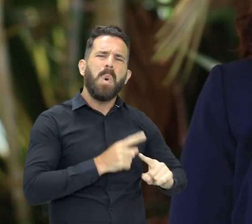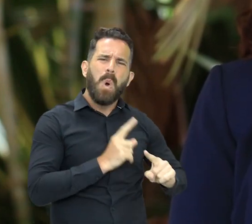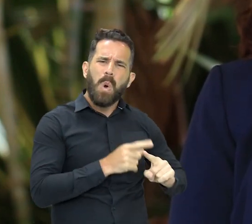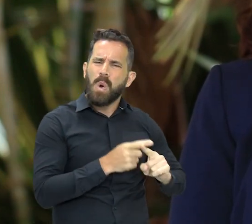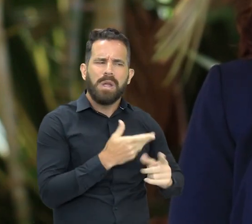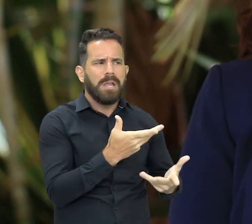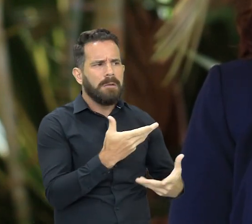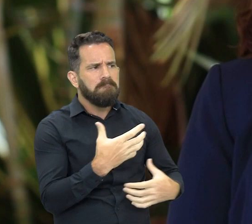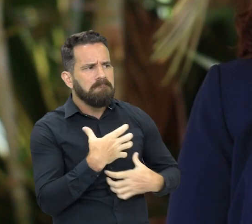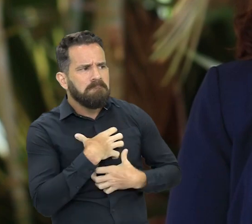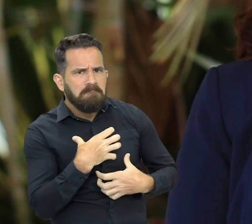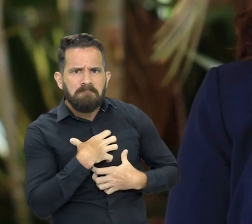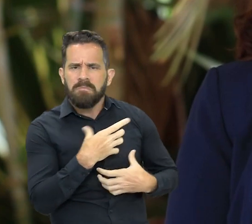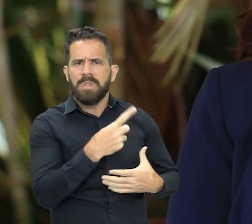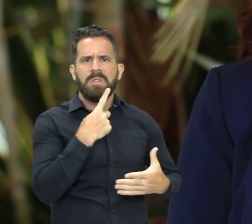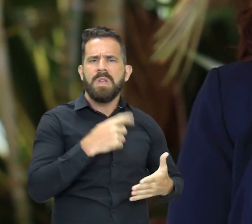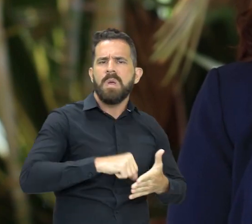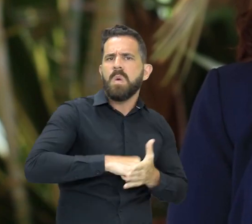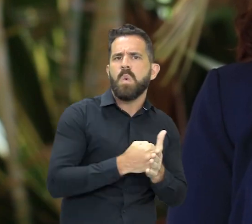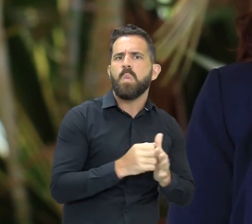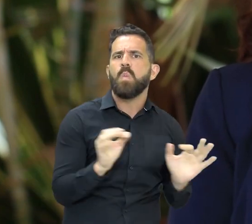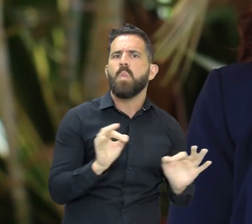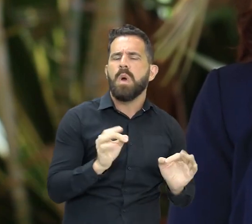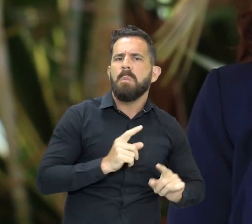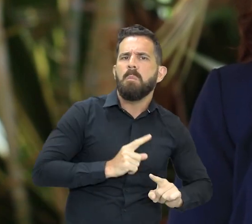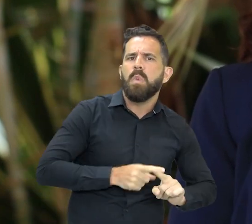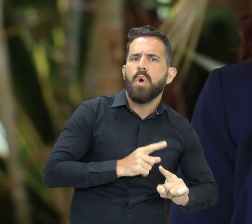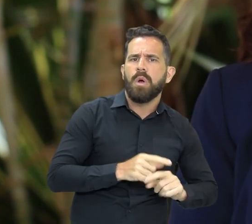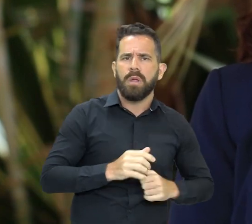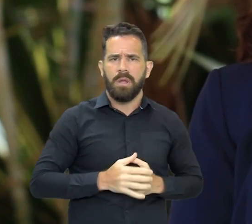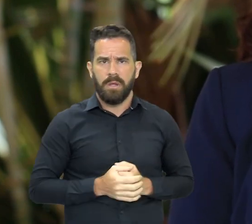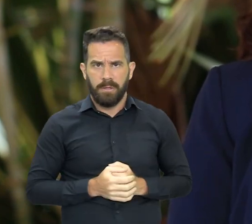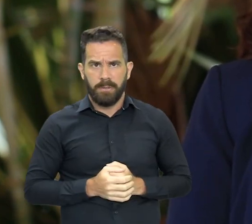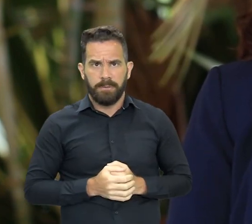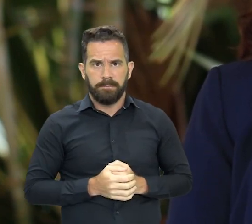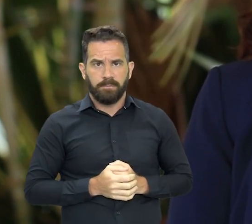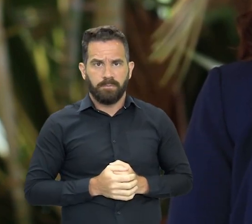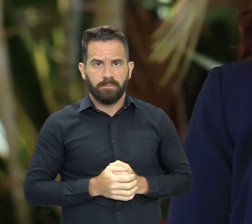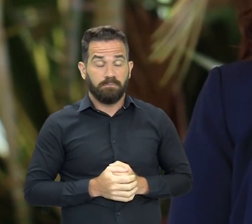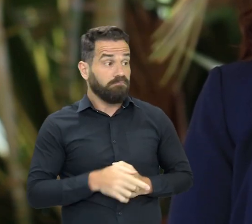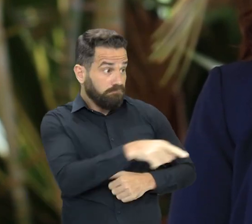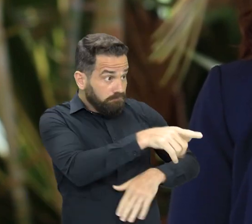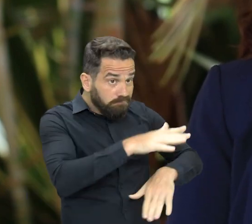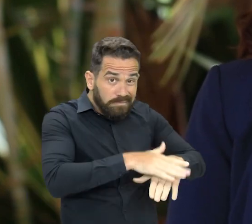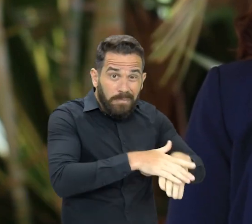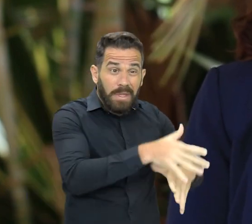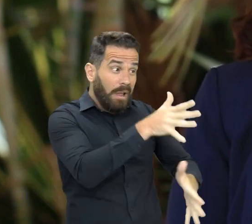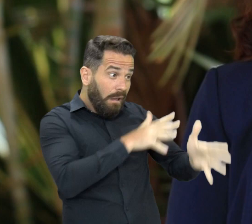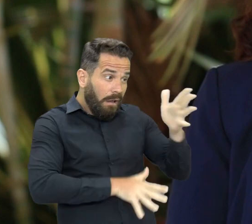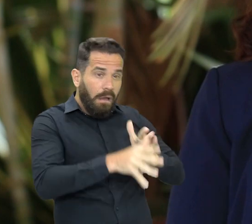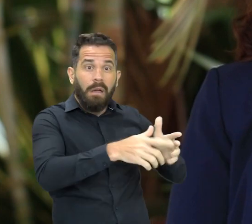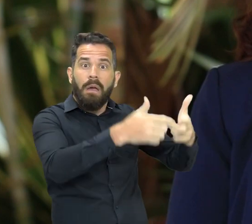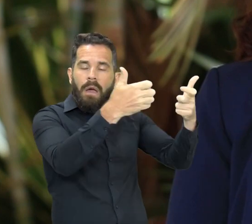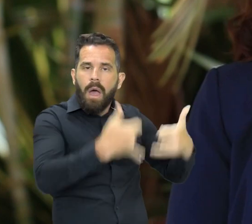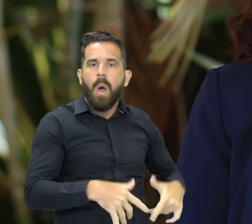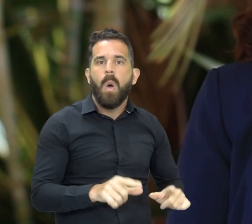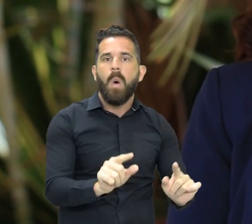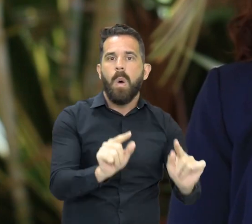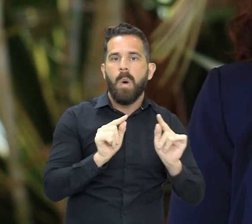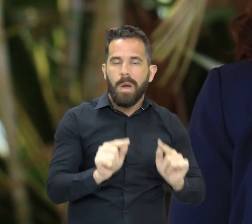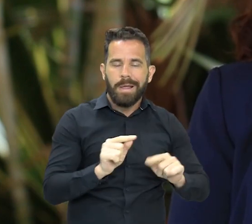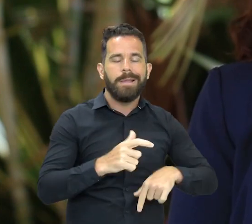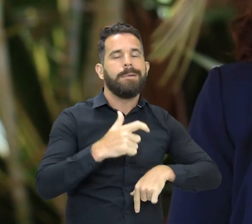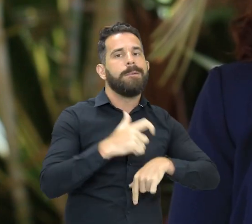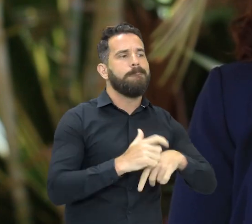queríamos compreender o porquê, né, dessa não realização, e ele nos disse que para ele